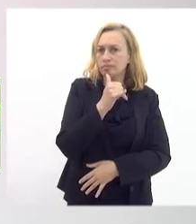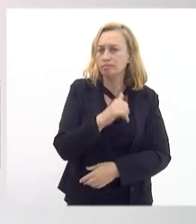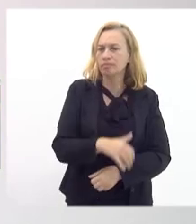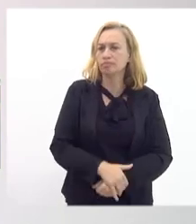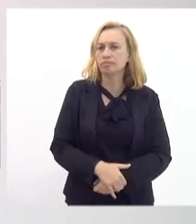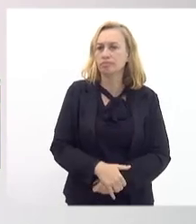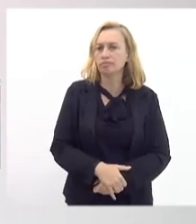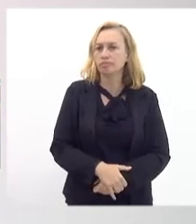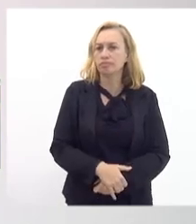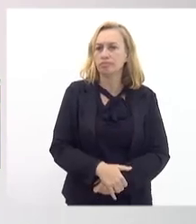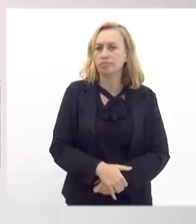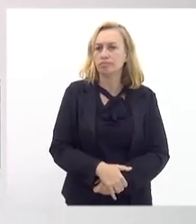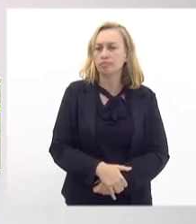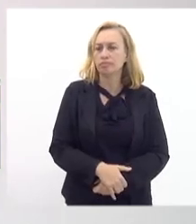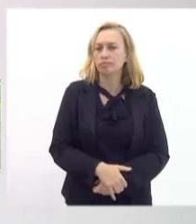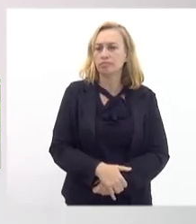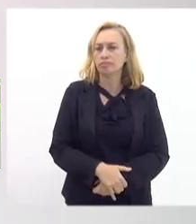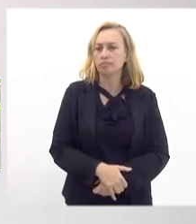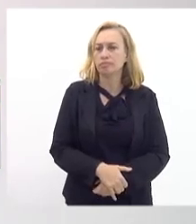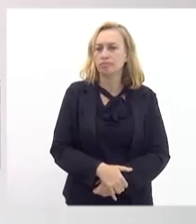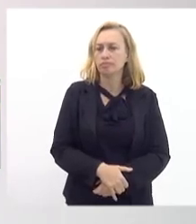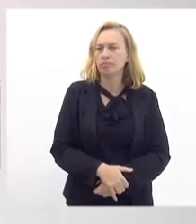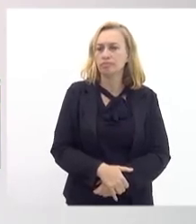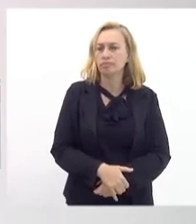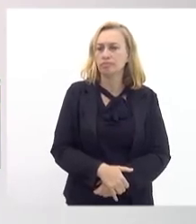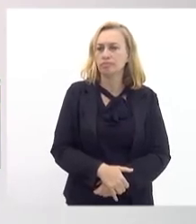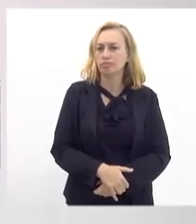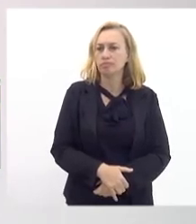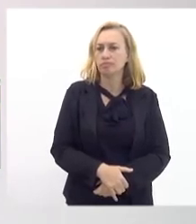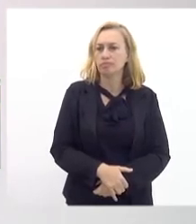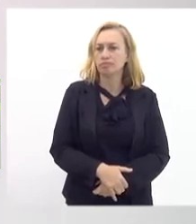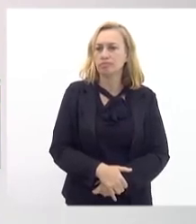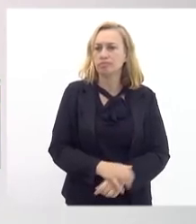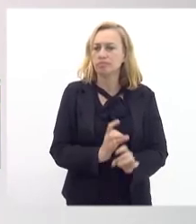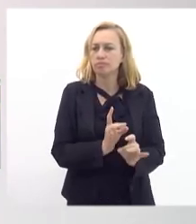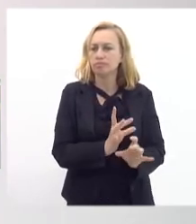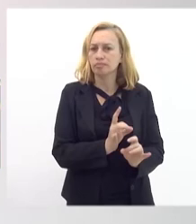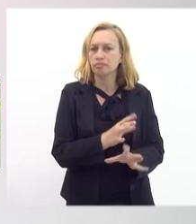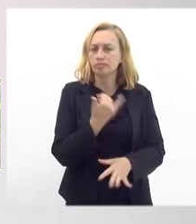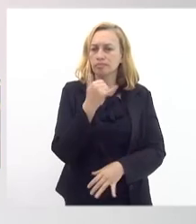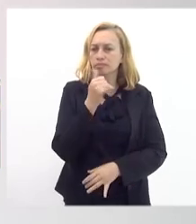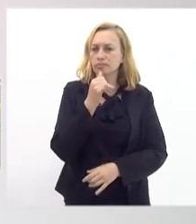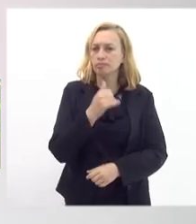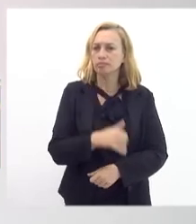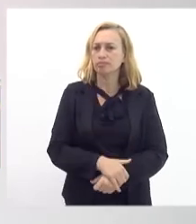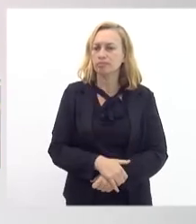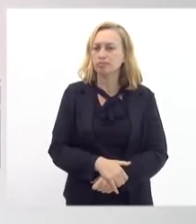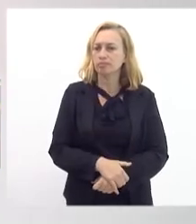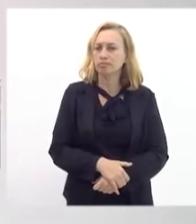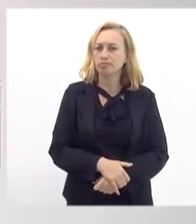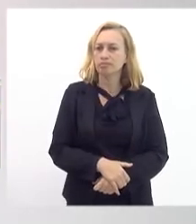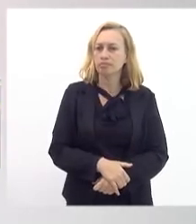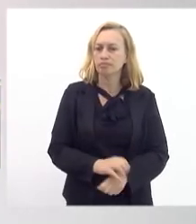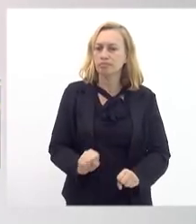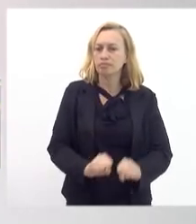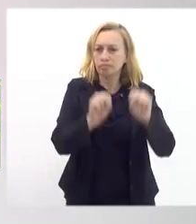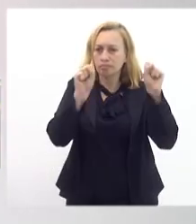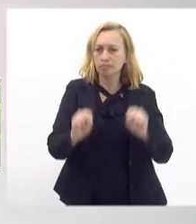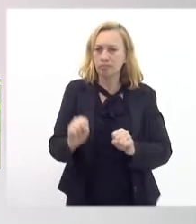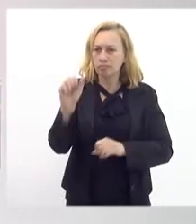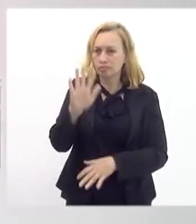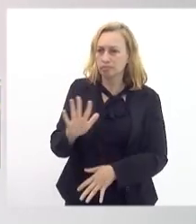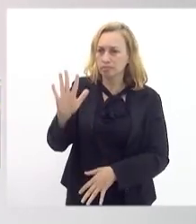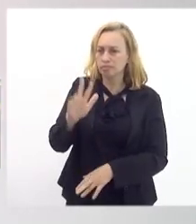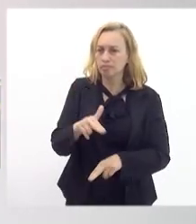ele vende a energia para o Sistema Nacional